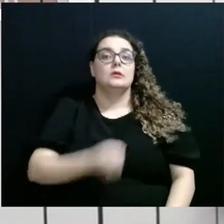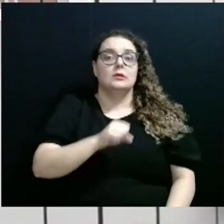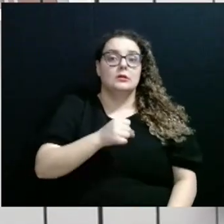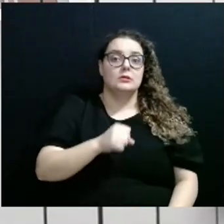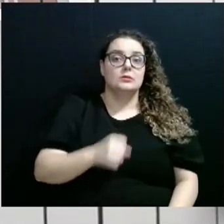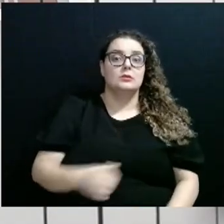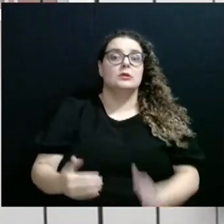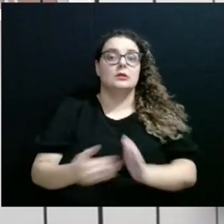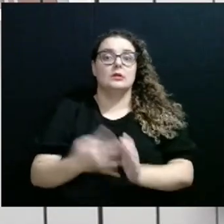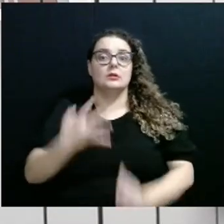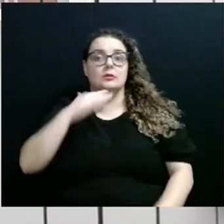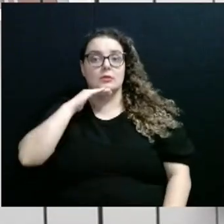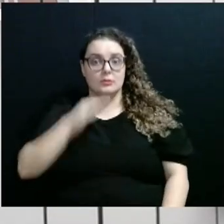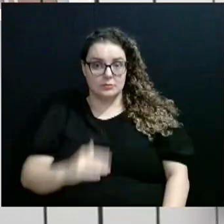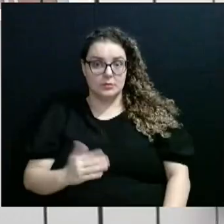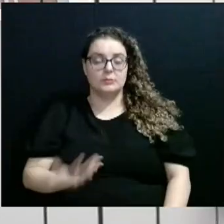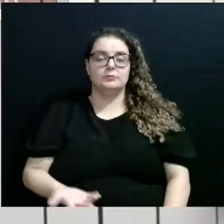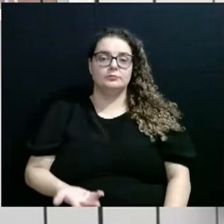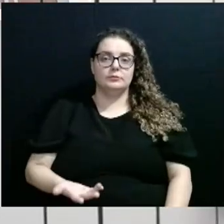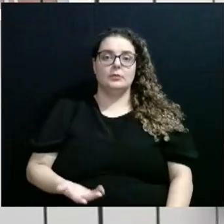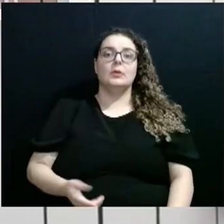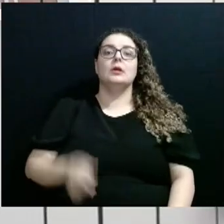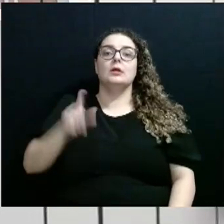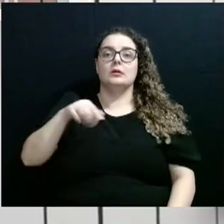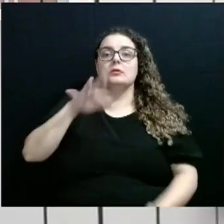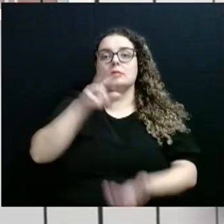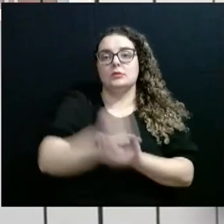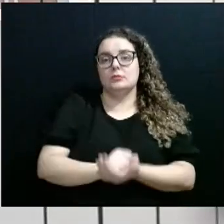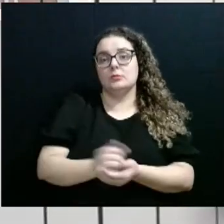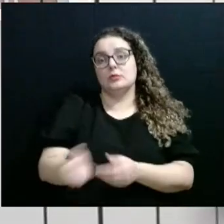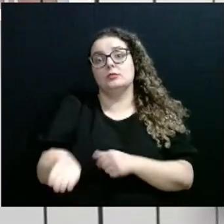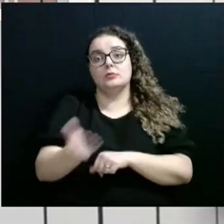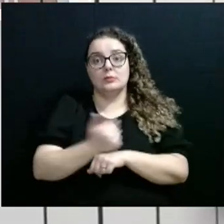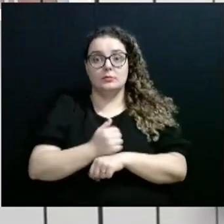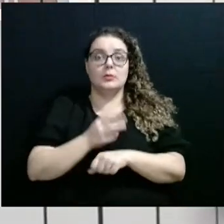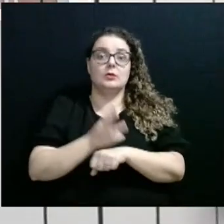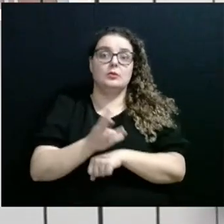é preciso fazer um agendamento prévio pelo WhatsApp